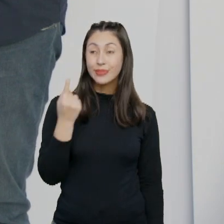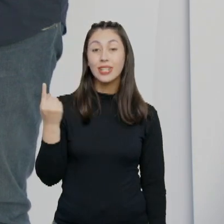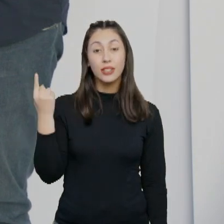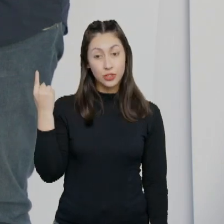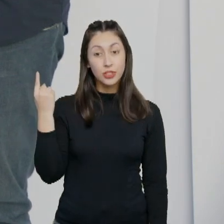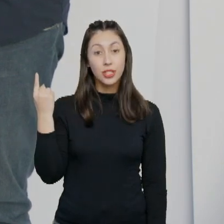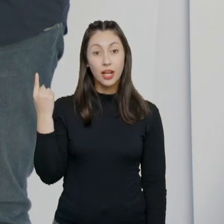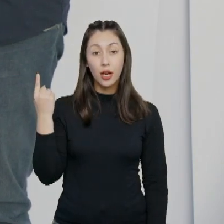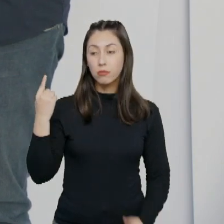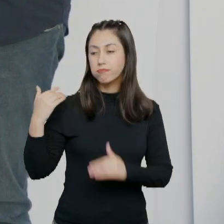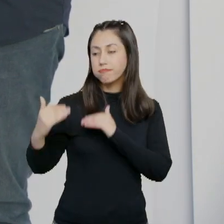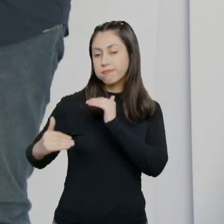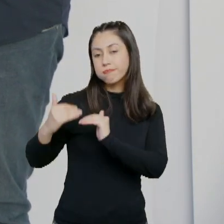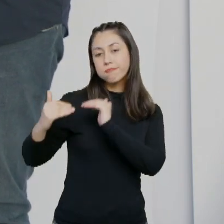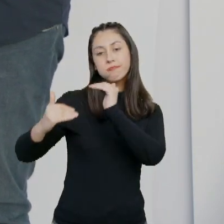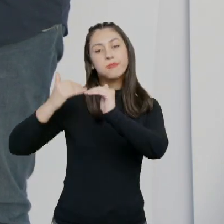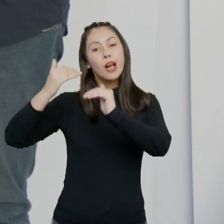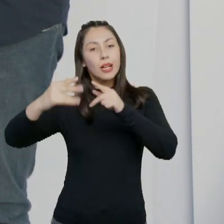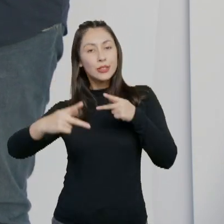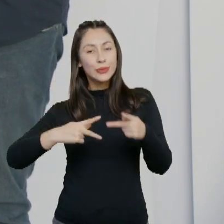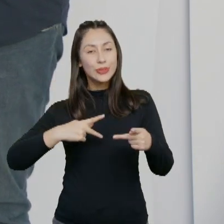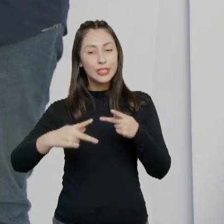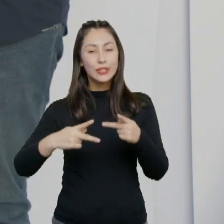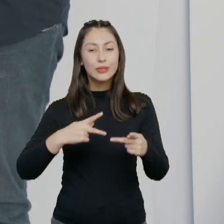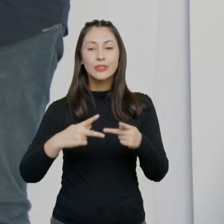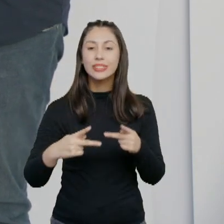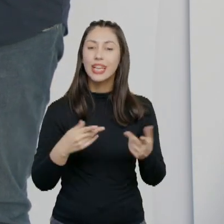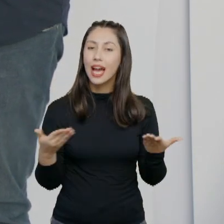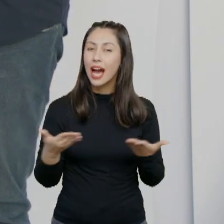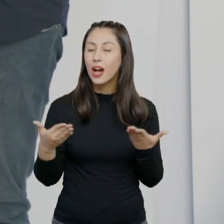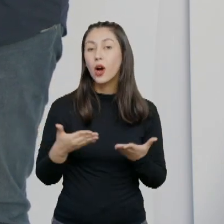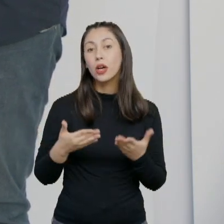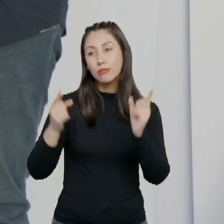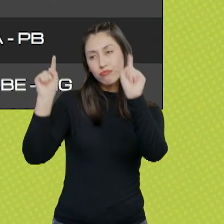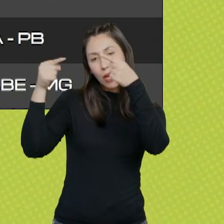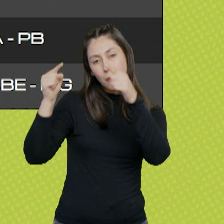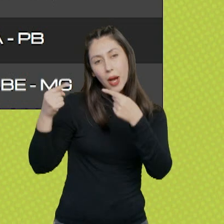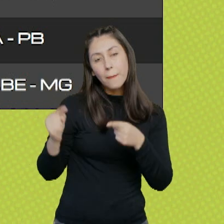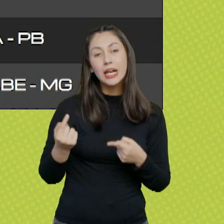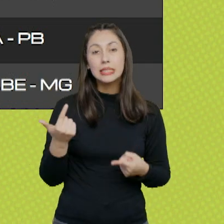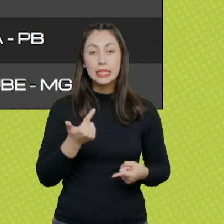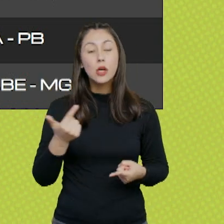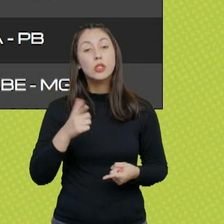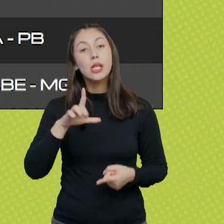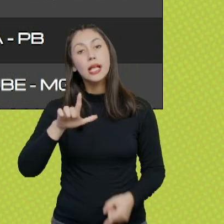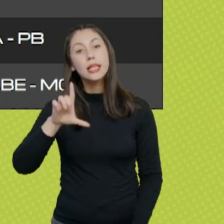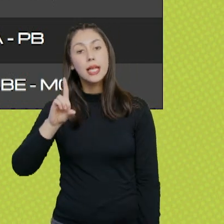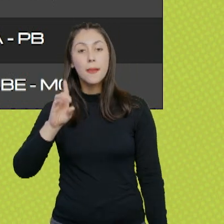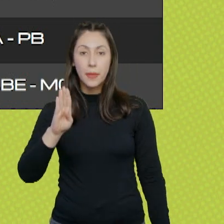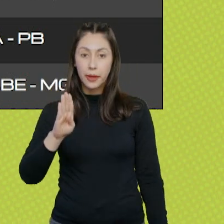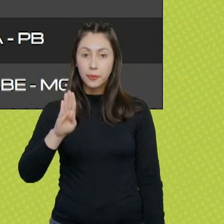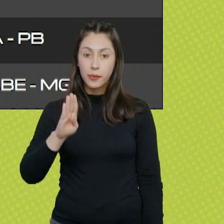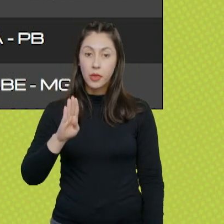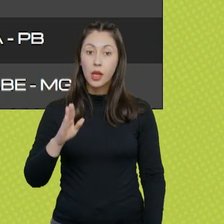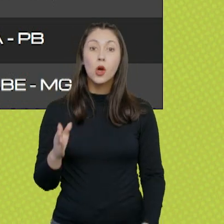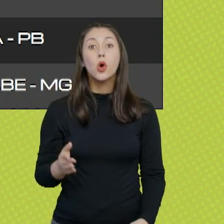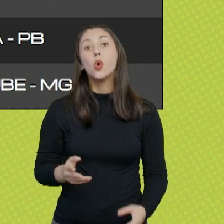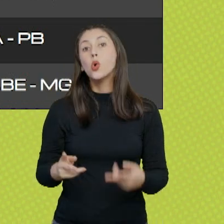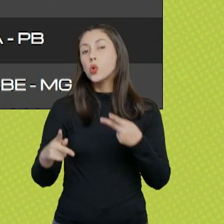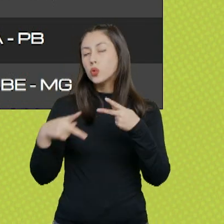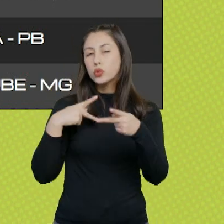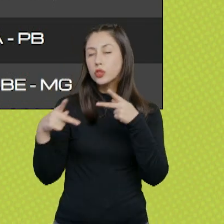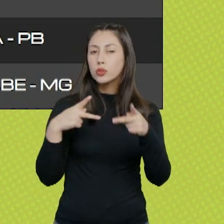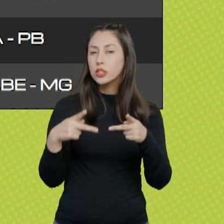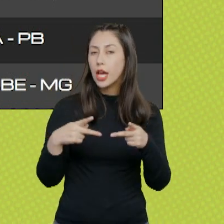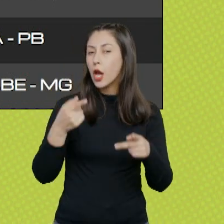tabela, a caminhada do São José dentro desta segunda fase da LDB. A maioria dos jogos do São José são